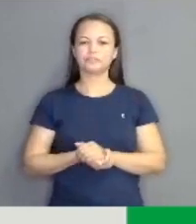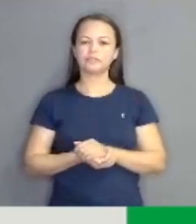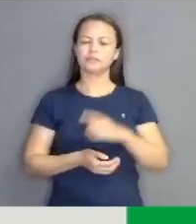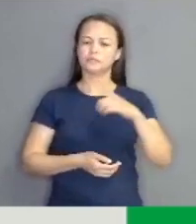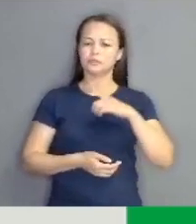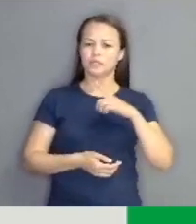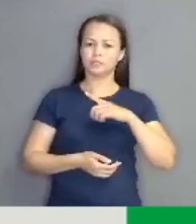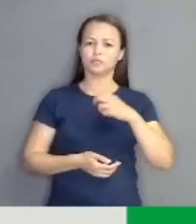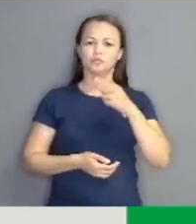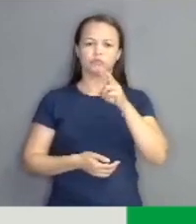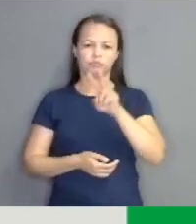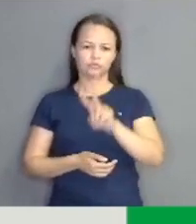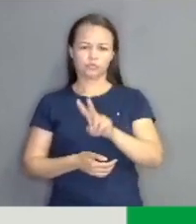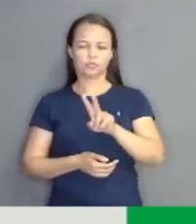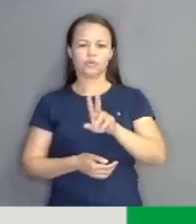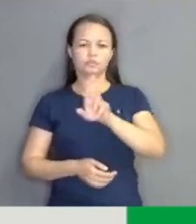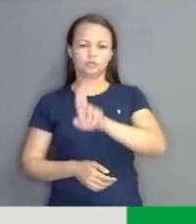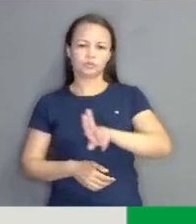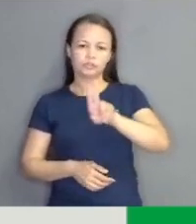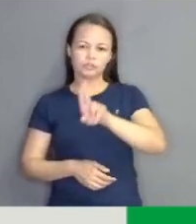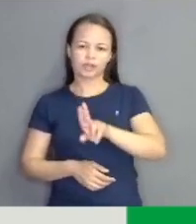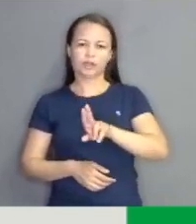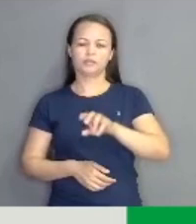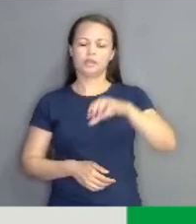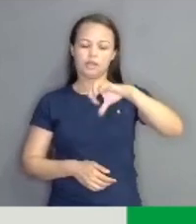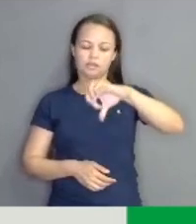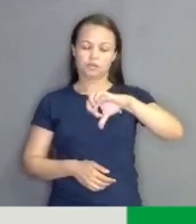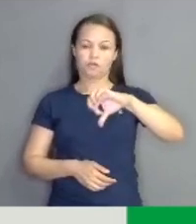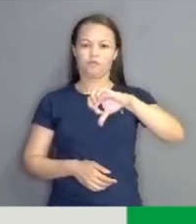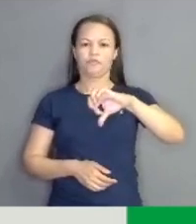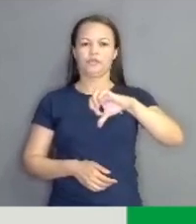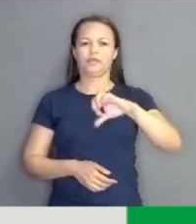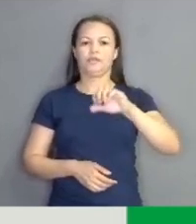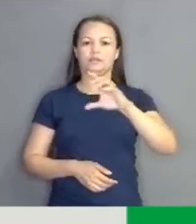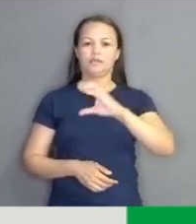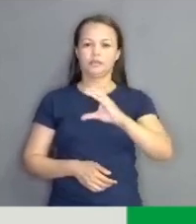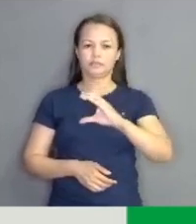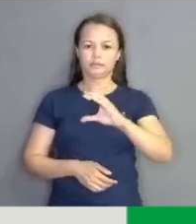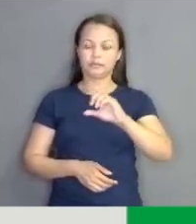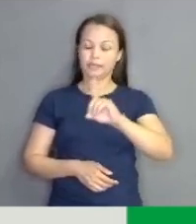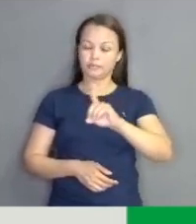2 unidades, 9 dezenas,